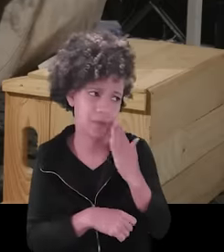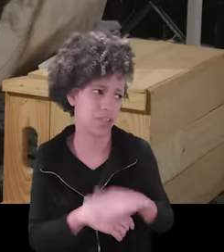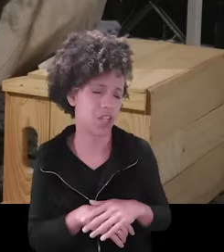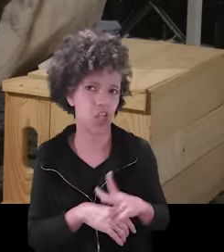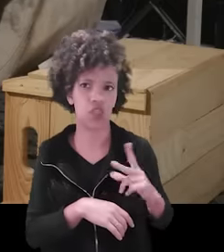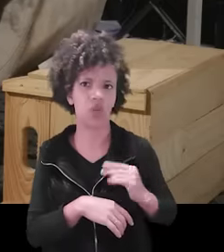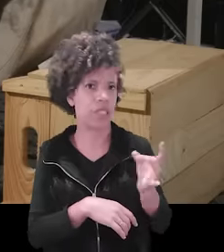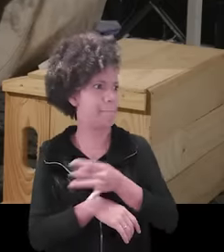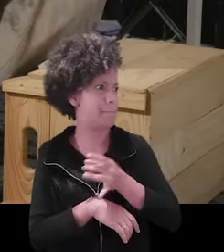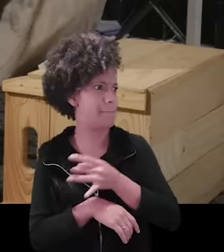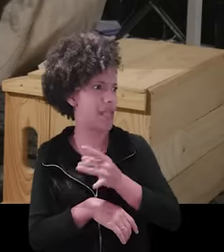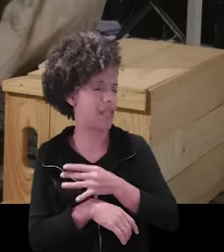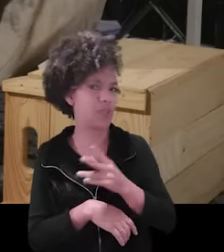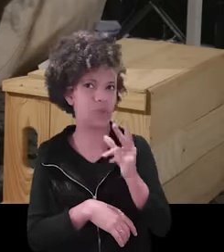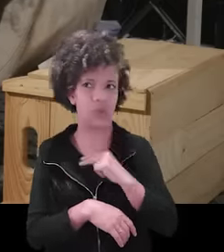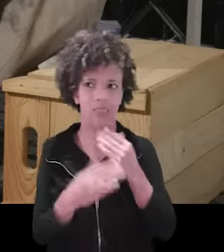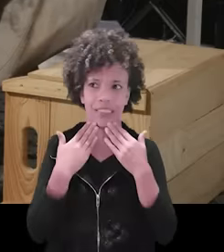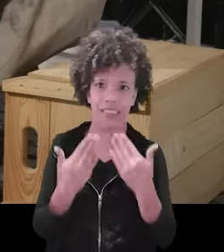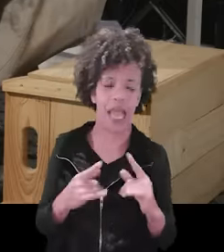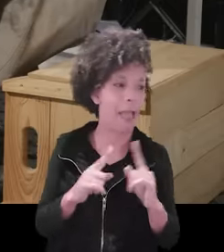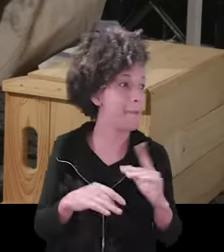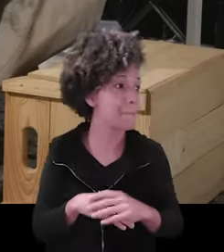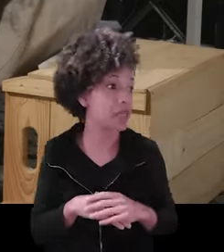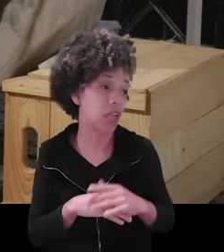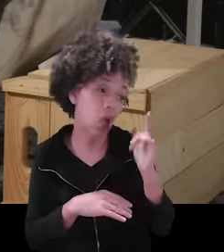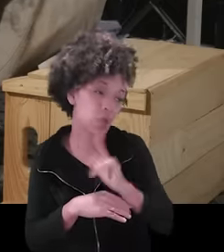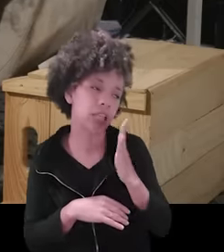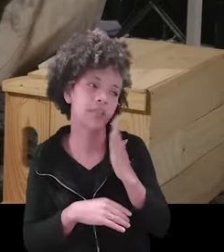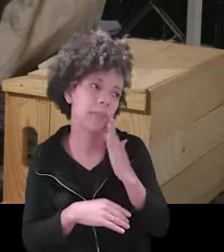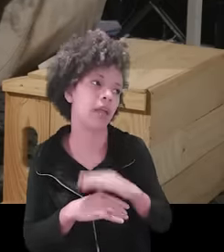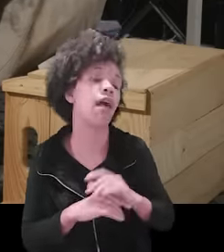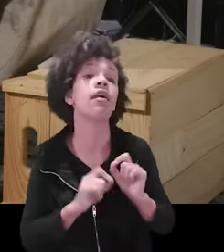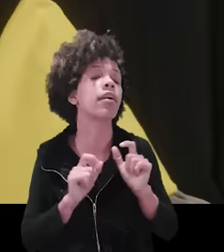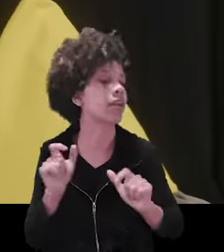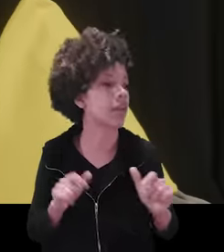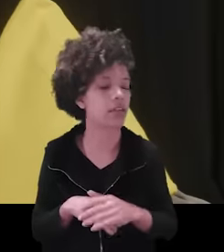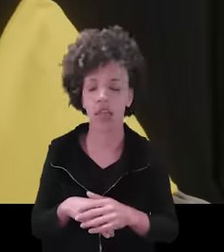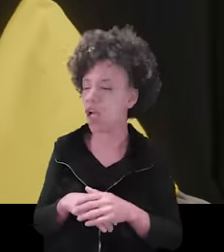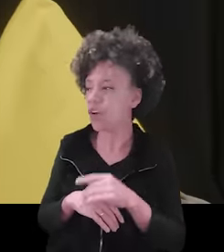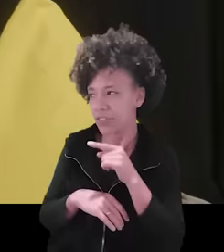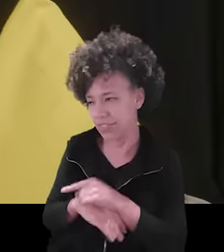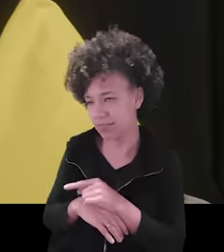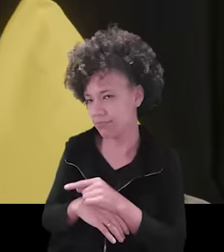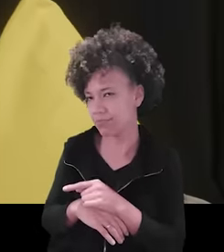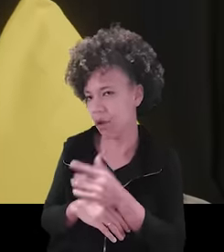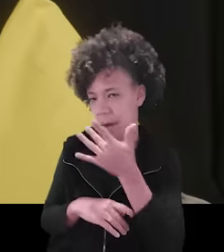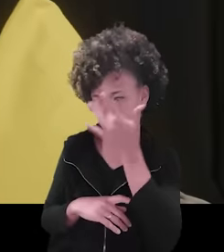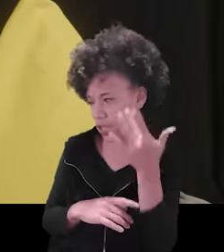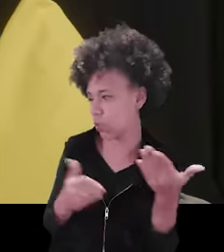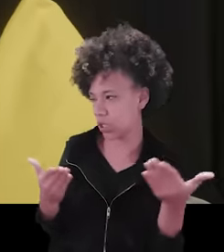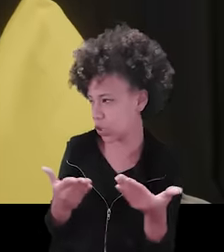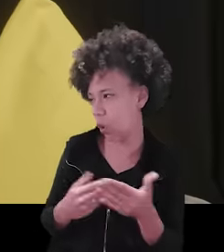que ele não era meu e eu tinha medo né e é assim mas é tipo você consegue saber quem são eles até você